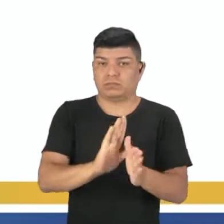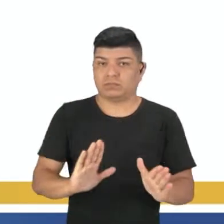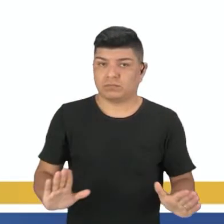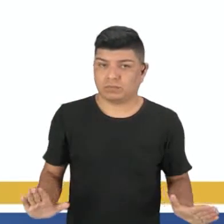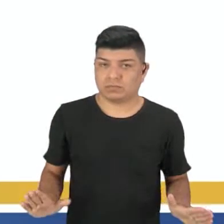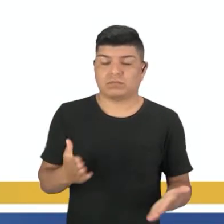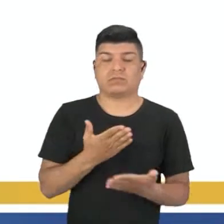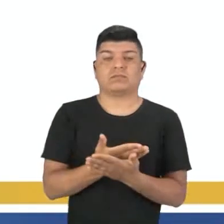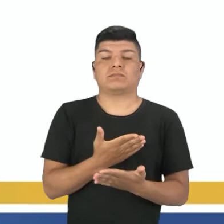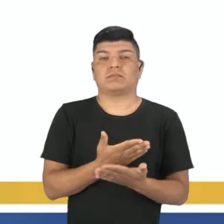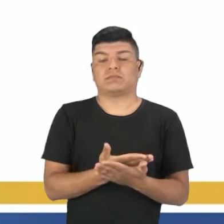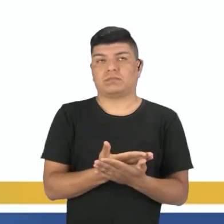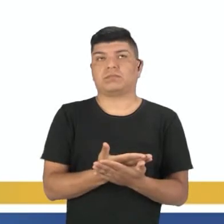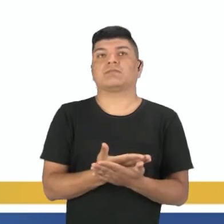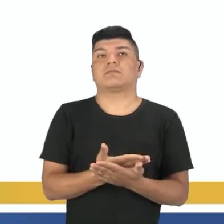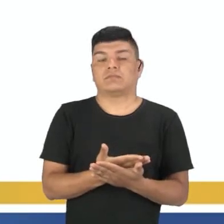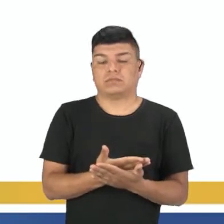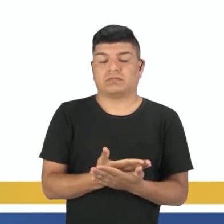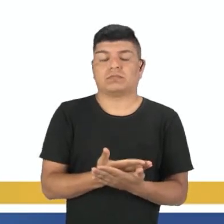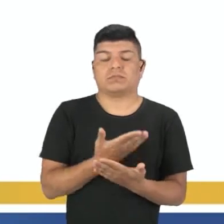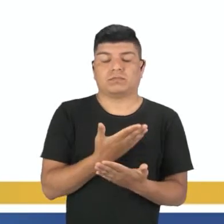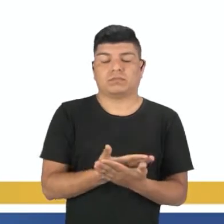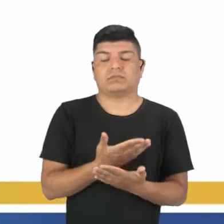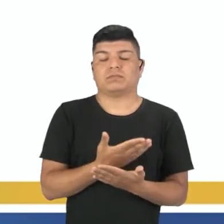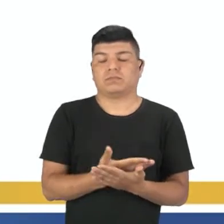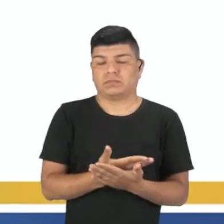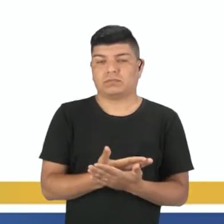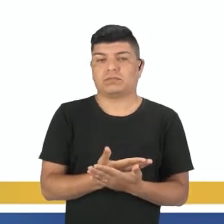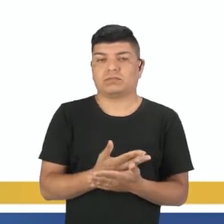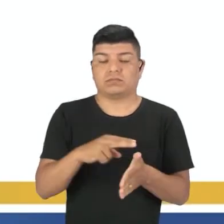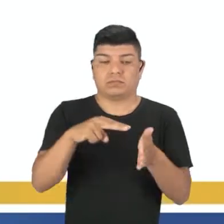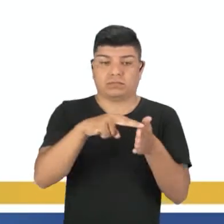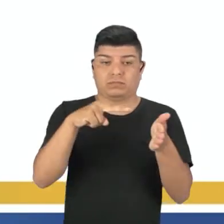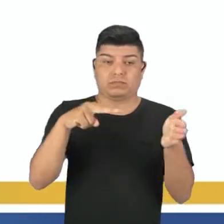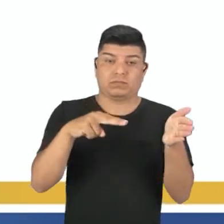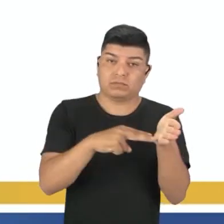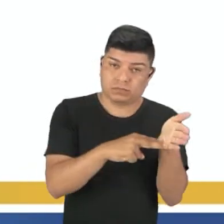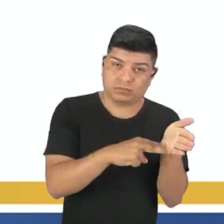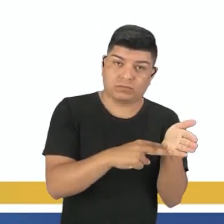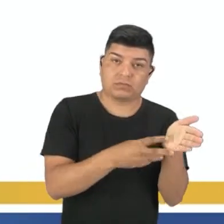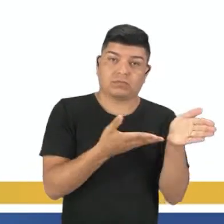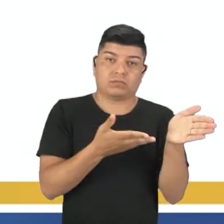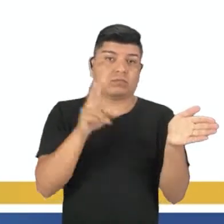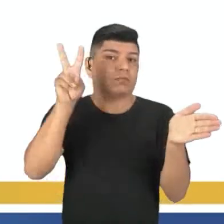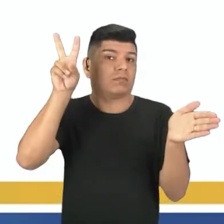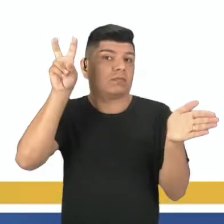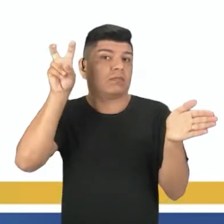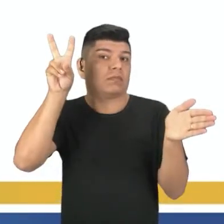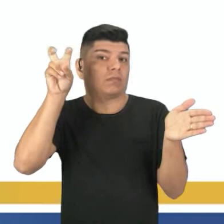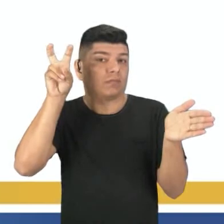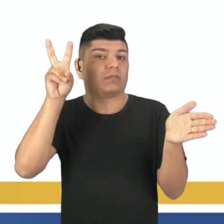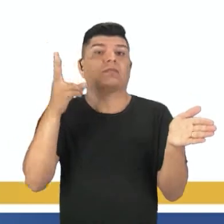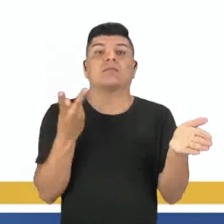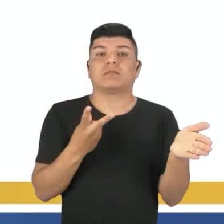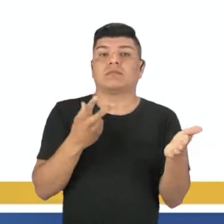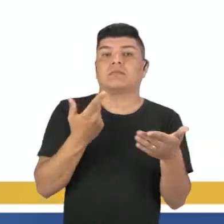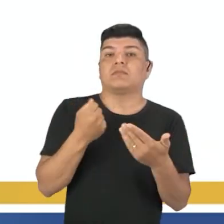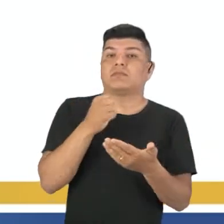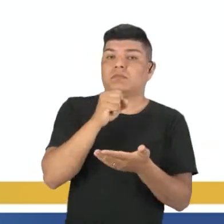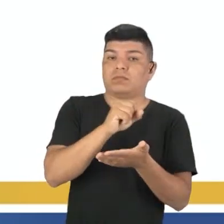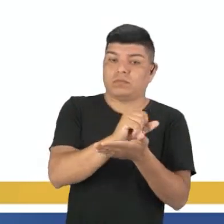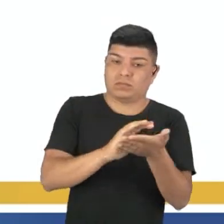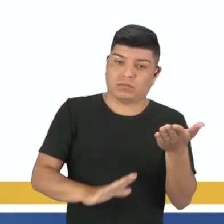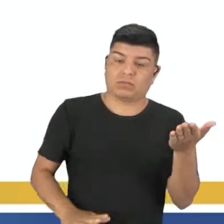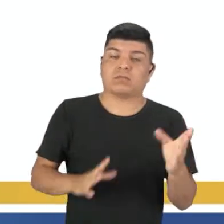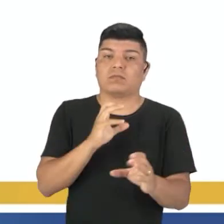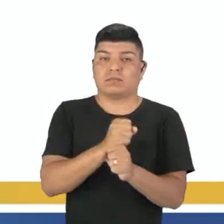encerrando aí a nossa aula. Então, hoje nós estudamos aí sobre os volumes de prismas, né, e resolvemos situações, problemas envolvendo